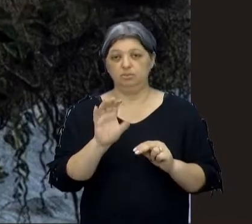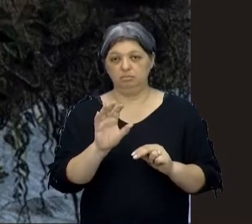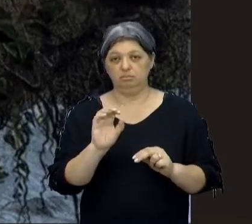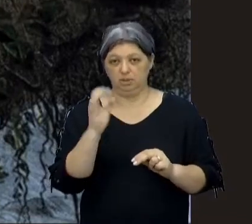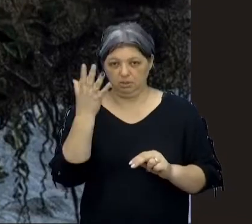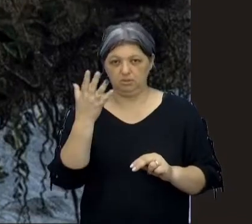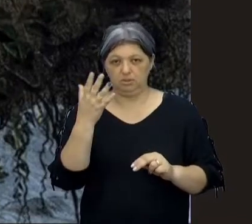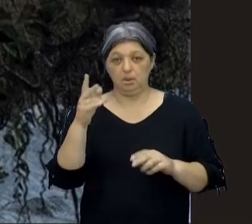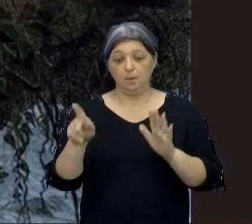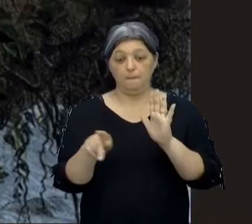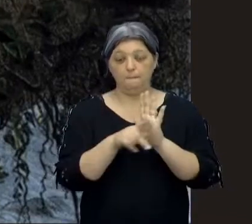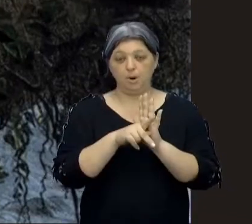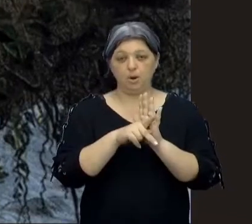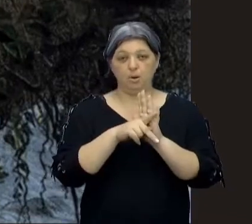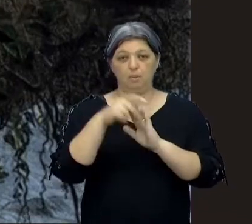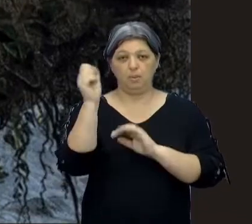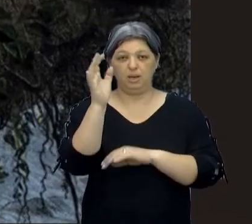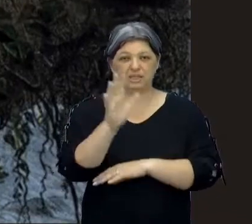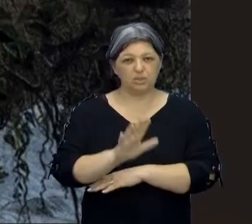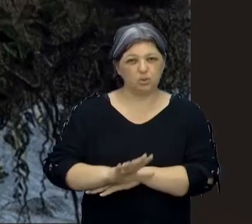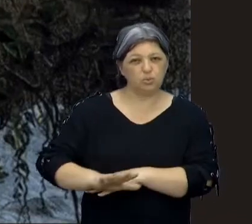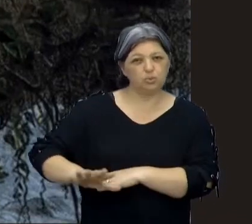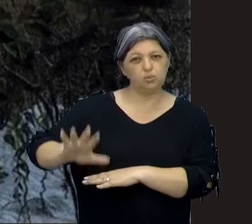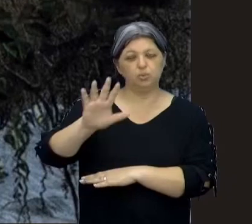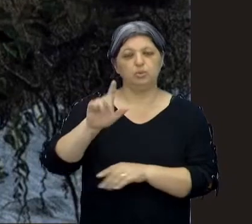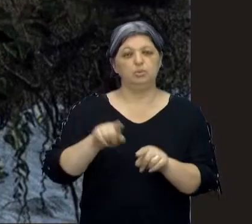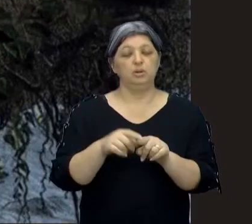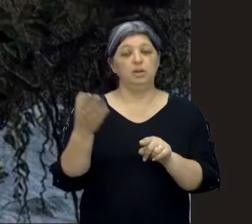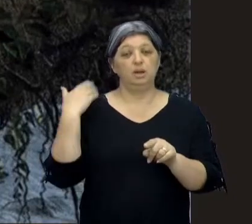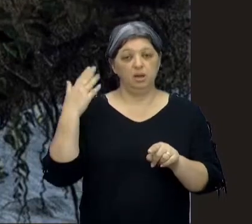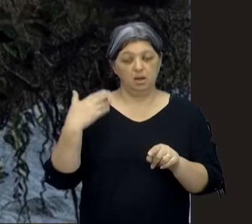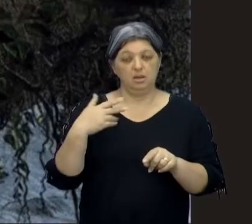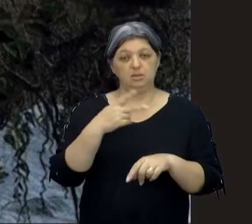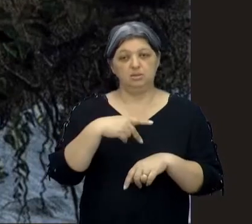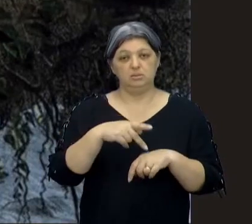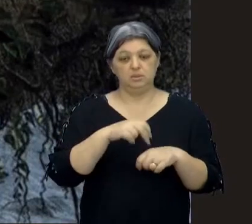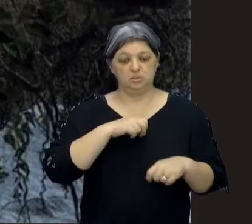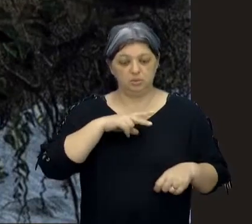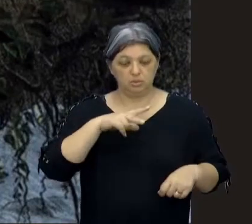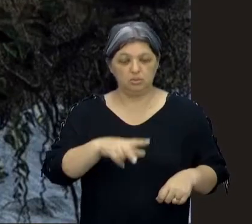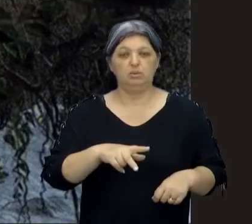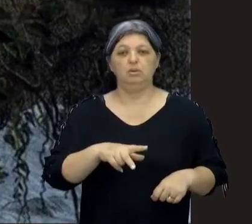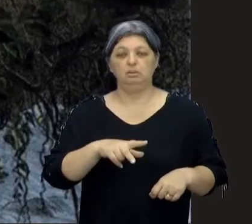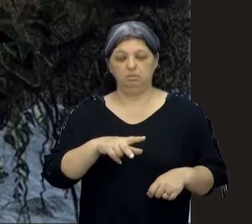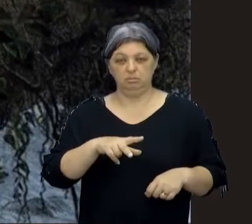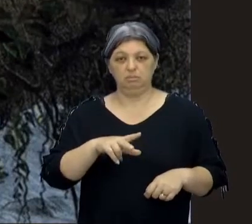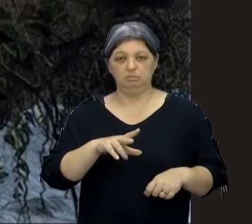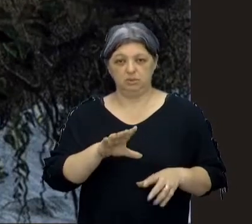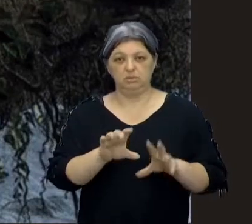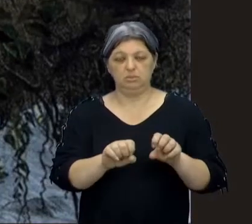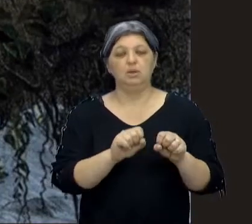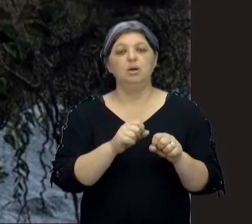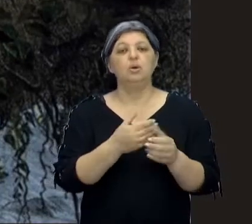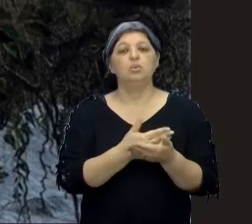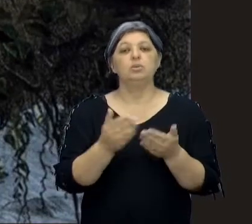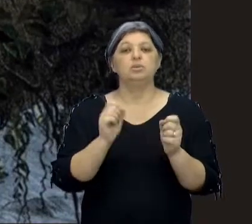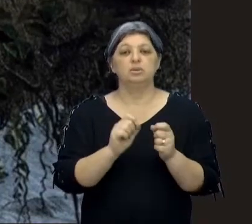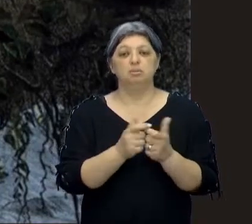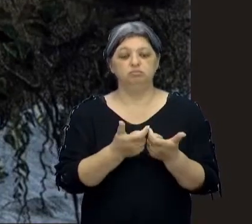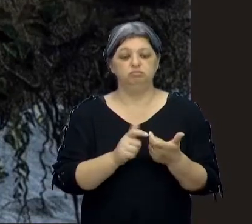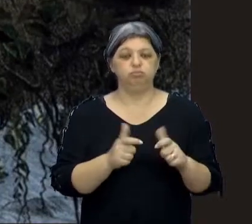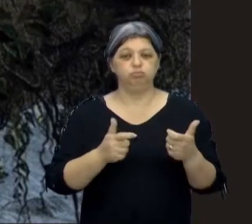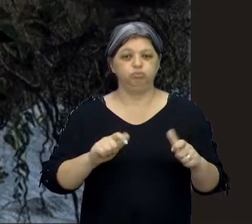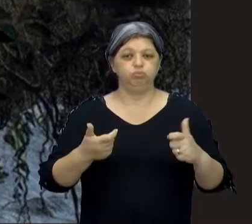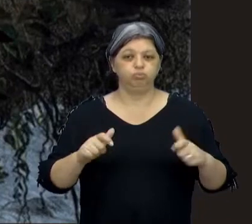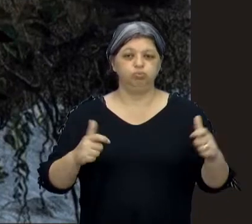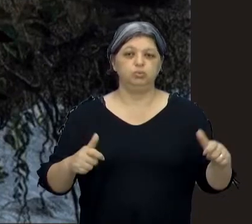o próprio Brasil o próprio território né que Portugal ocupava aqui na América do Sul ele foi aumentando e